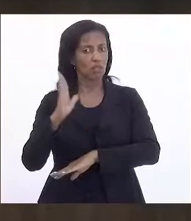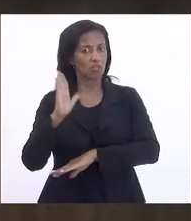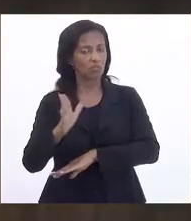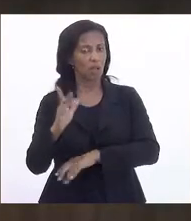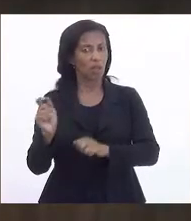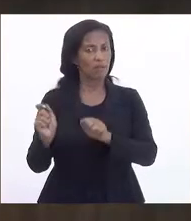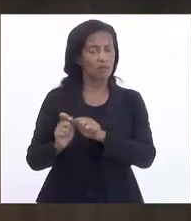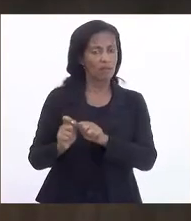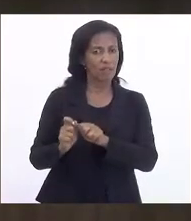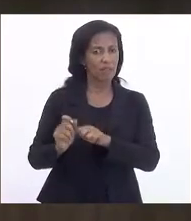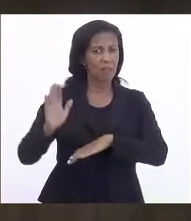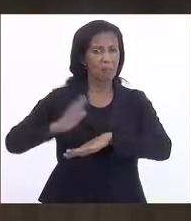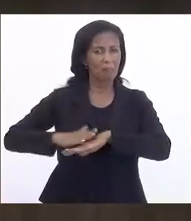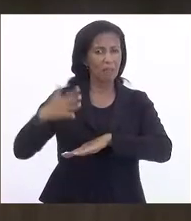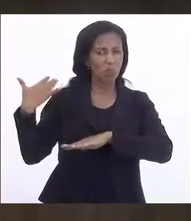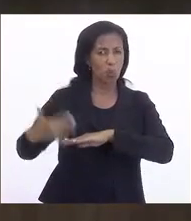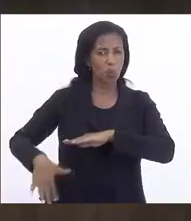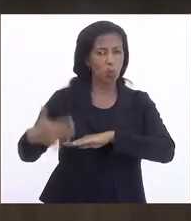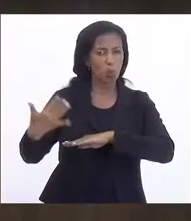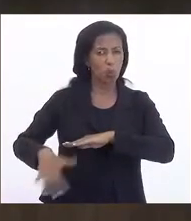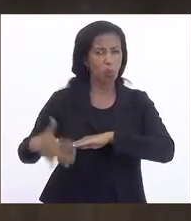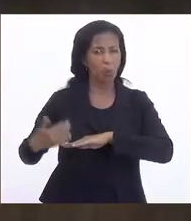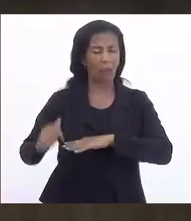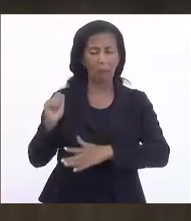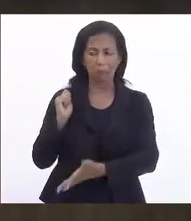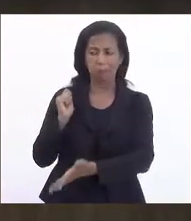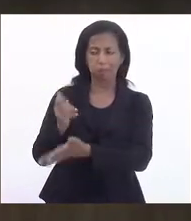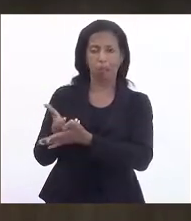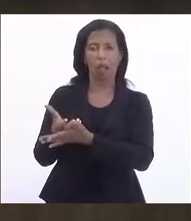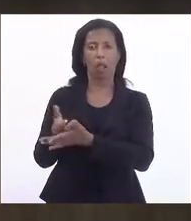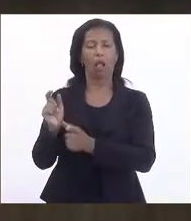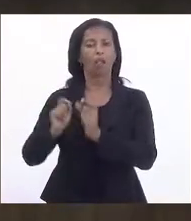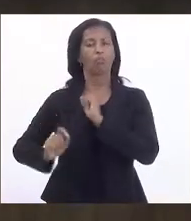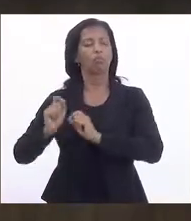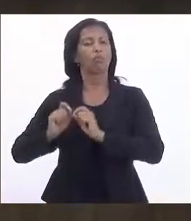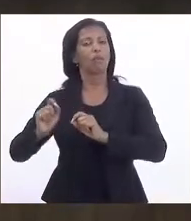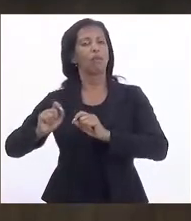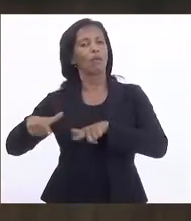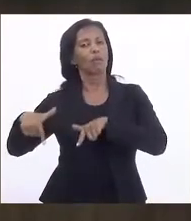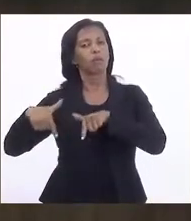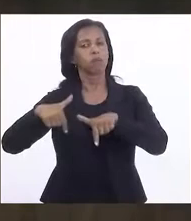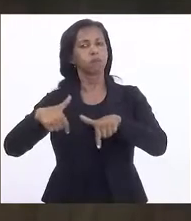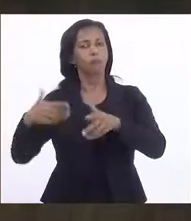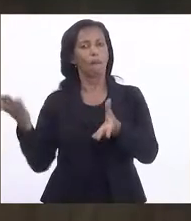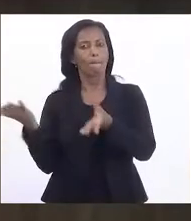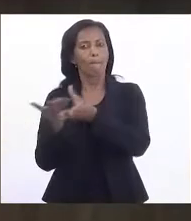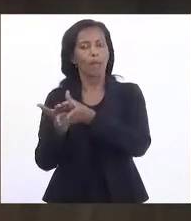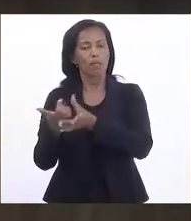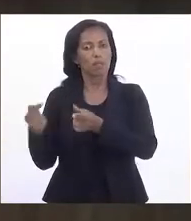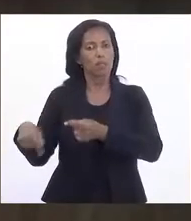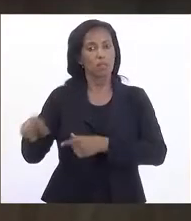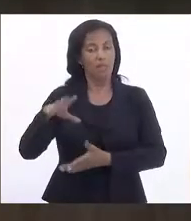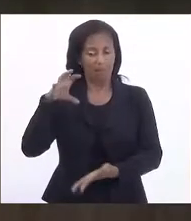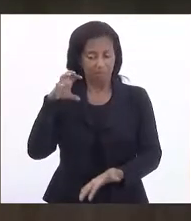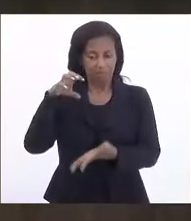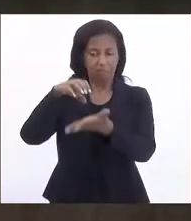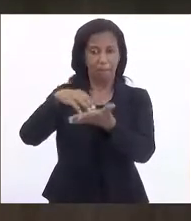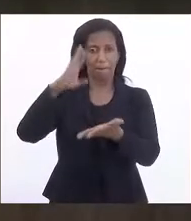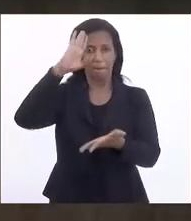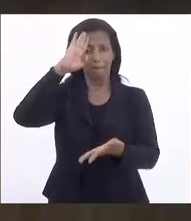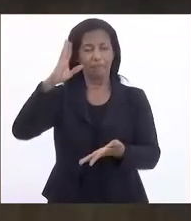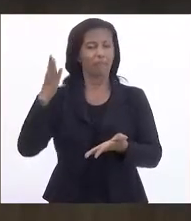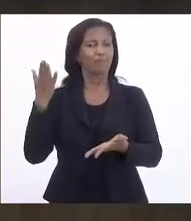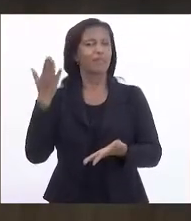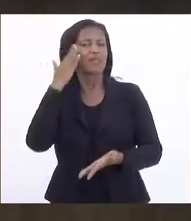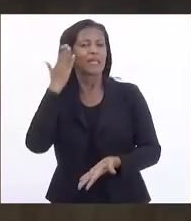que tenha custado mais caro aos cofres públicos do que essa operação Delaware que é central para entender os